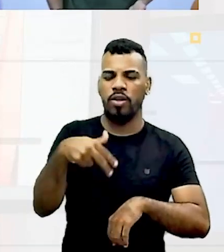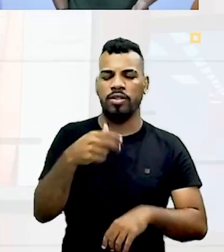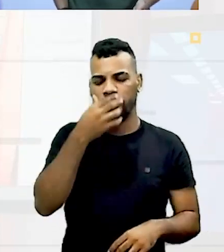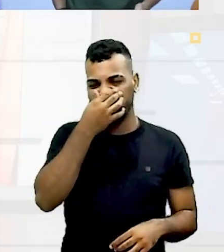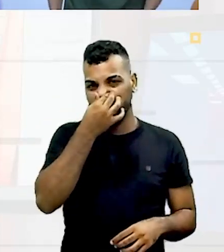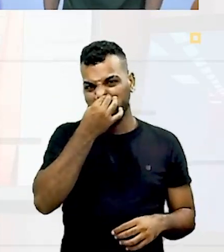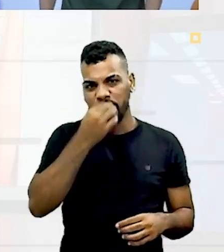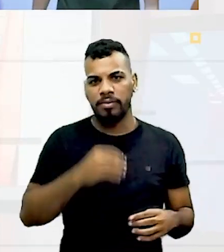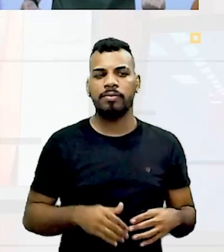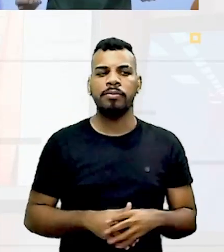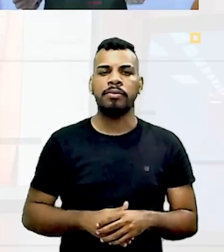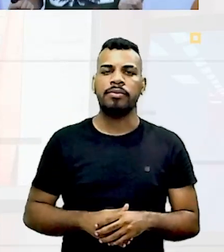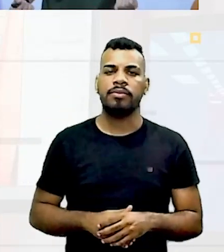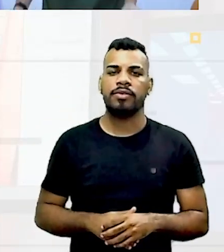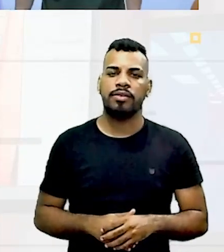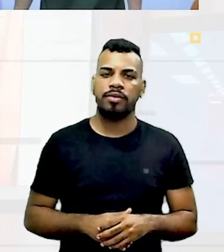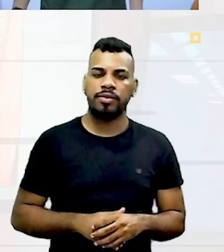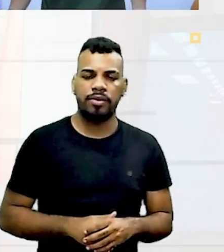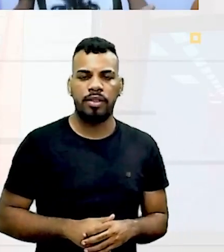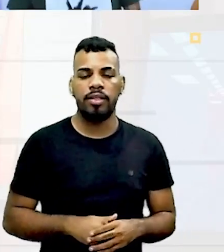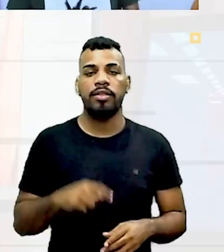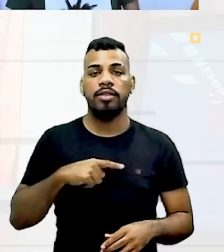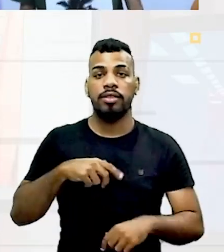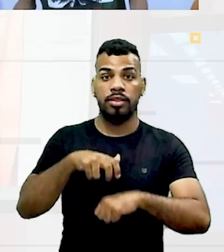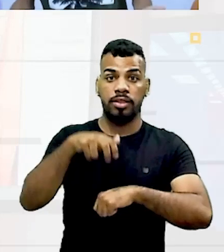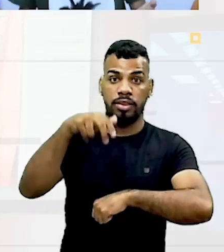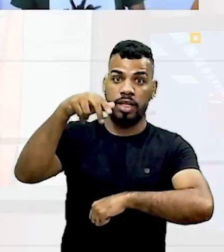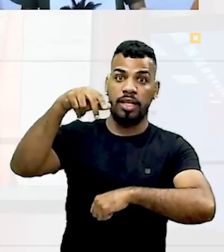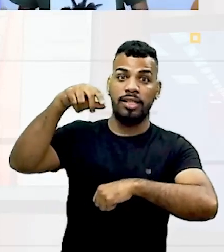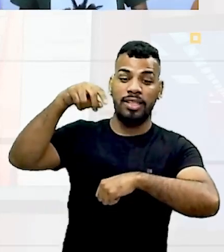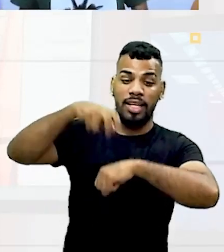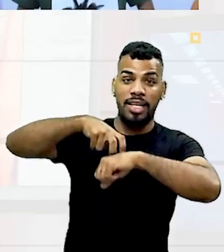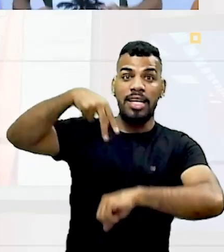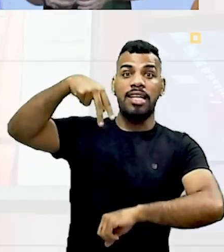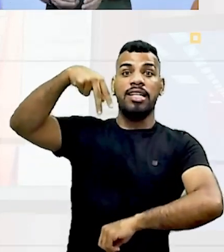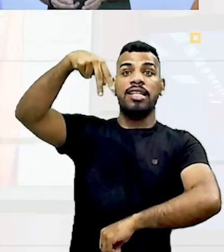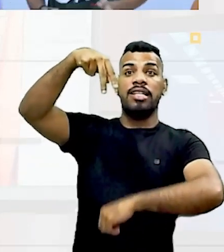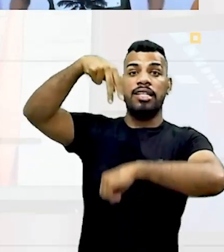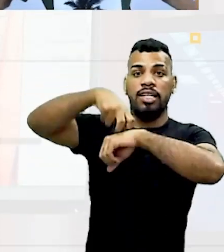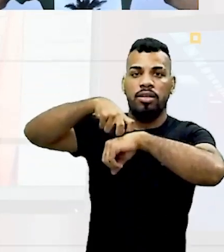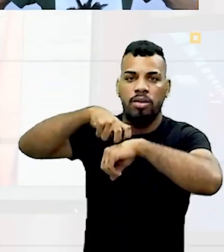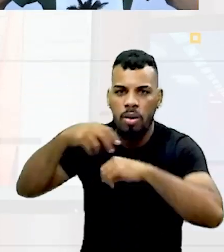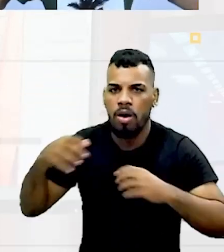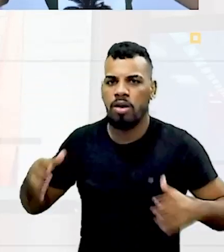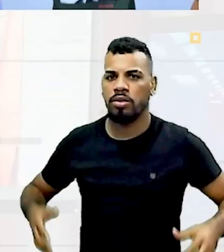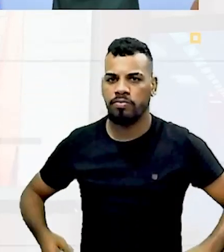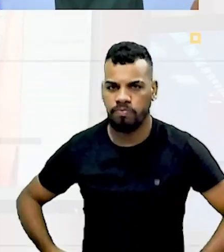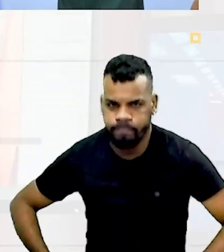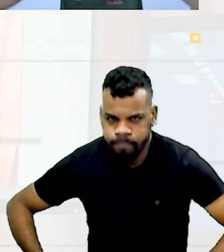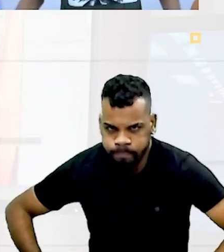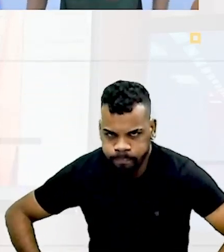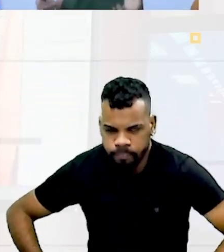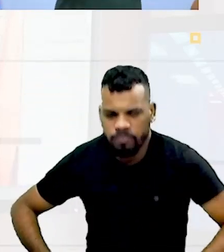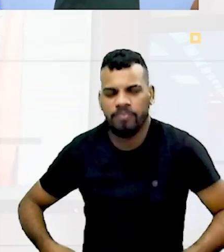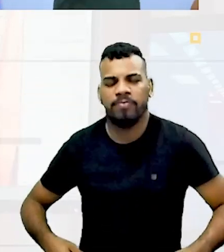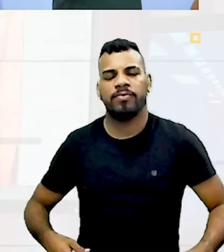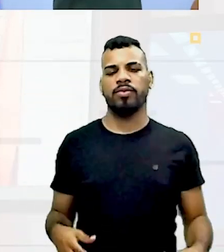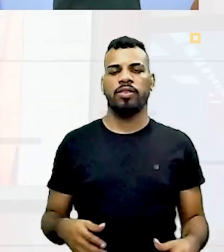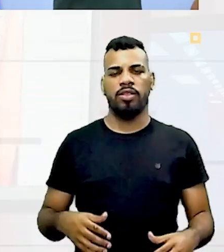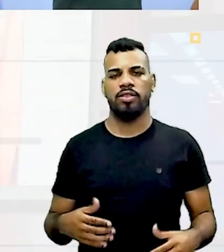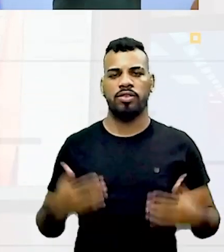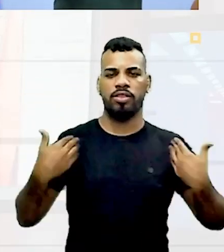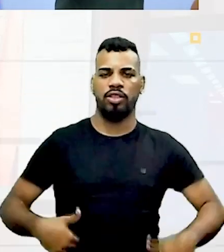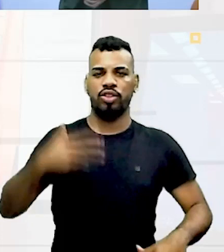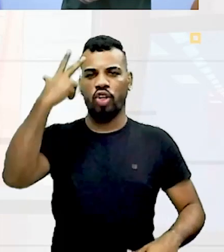a mesma coisa na hora de compressão. Quando eles aterrissam, eles dão uma comprimidinha, uma enlargadinha e depois volta para o